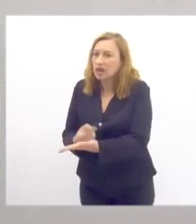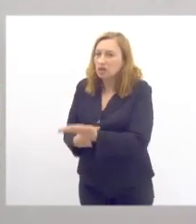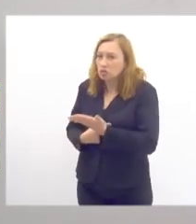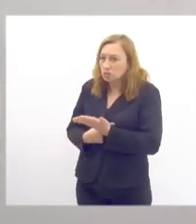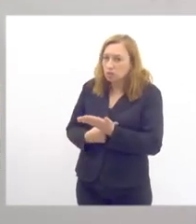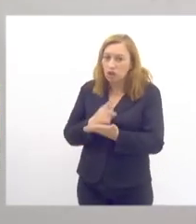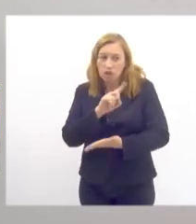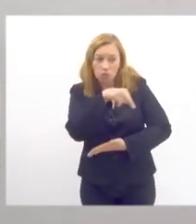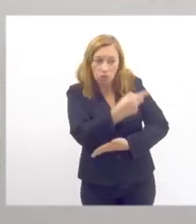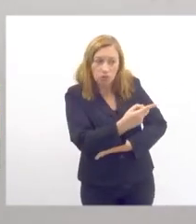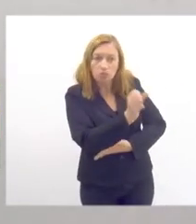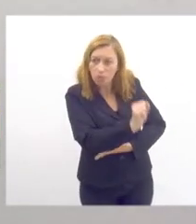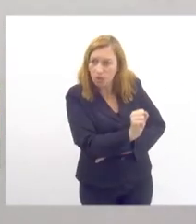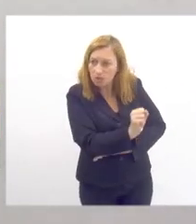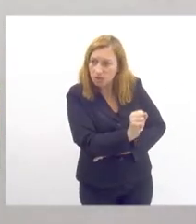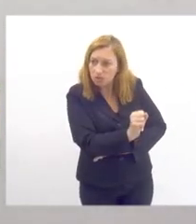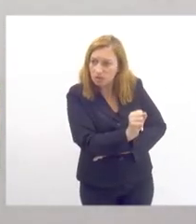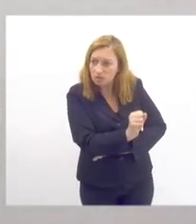outros puderam.